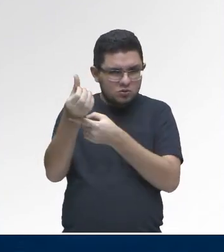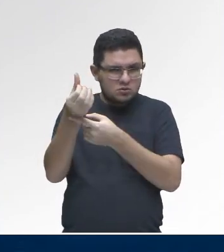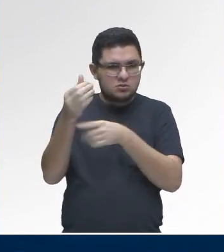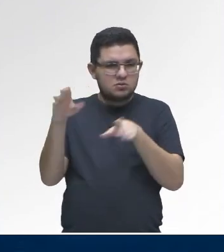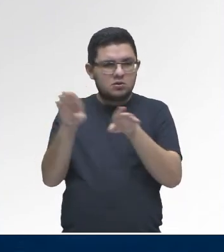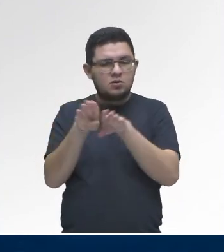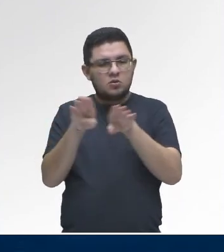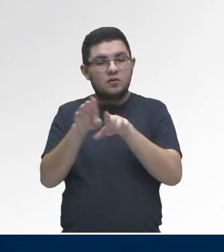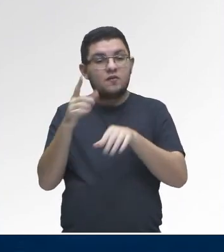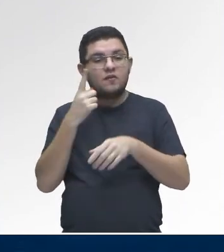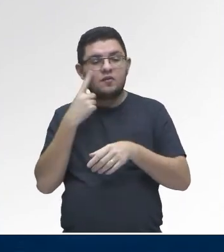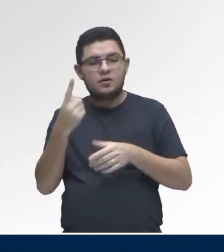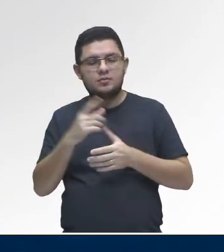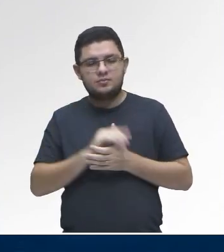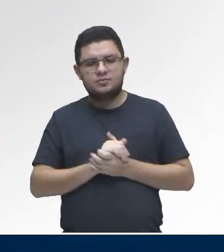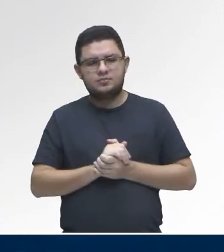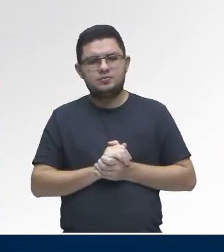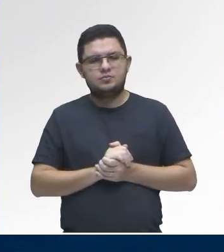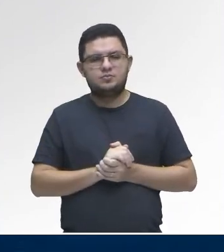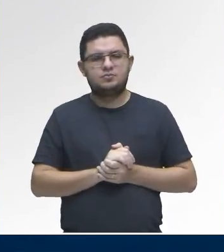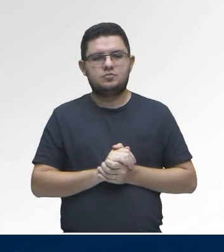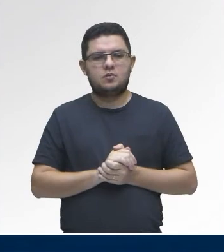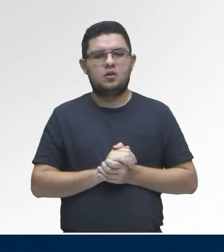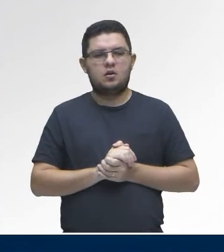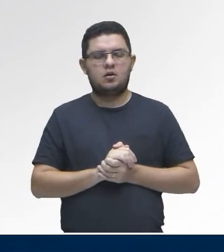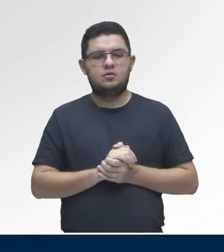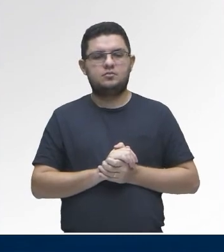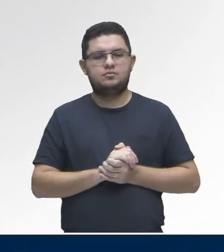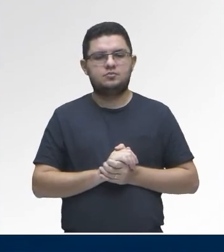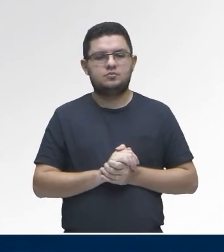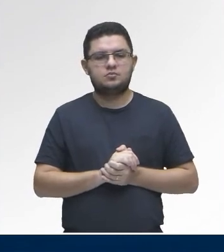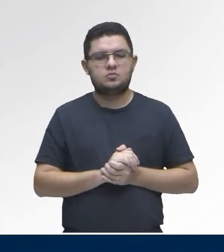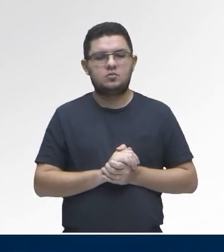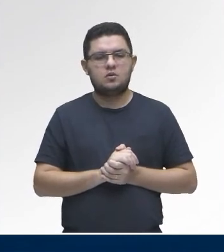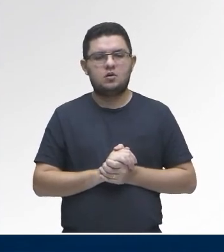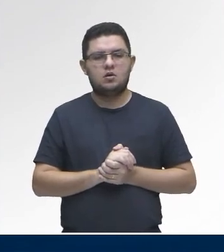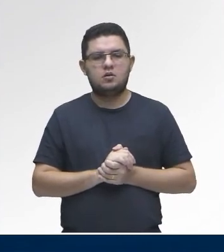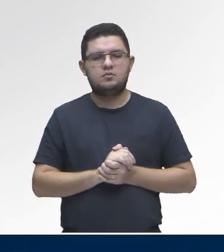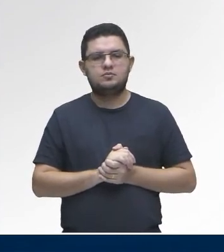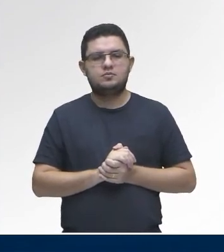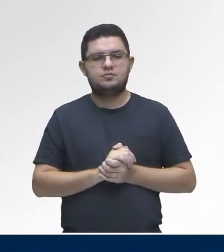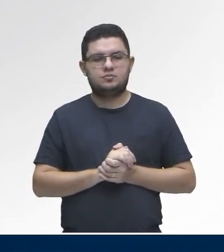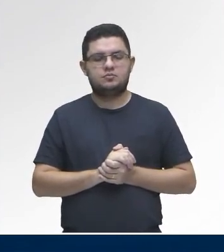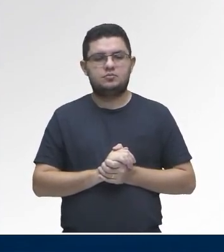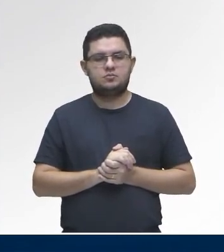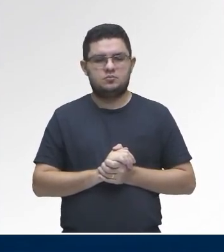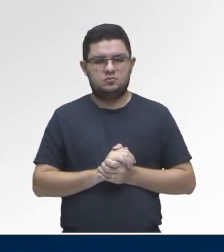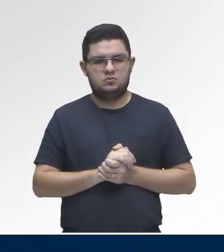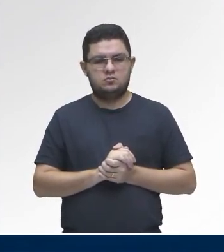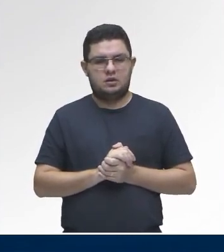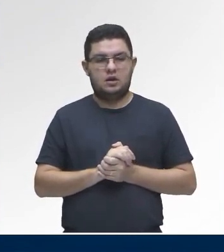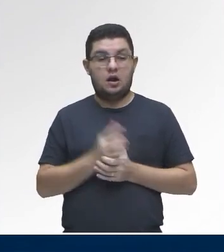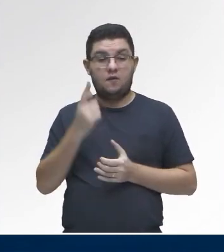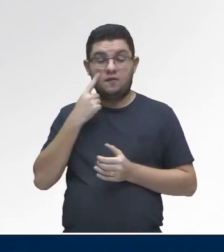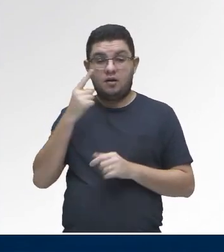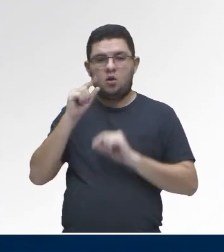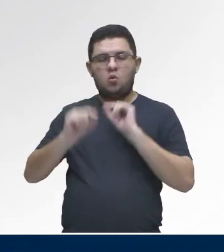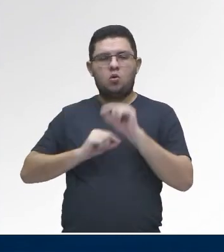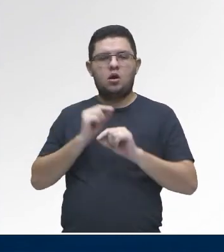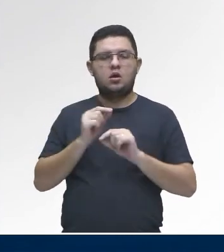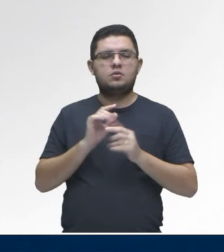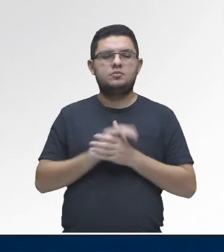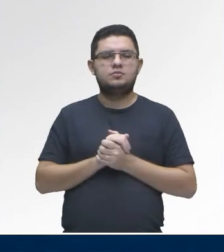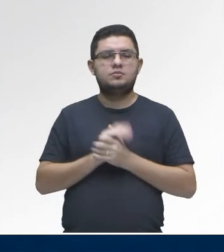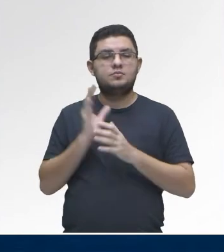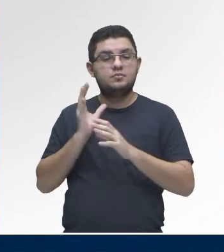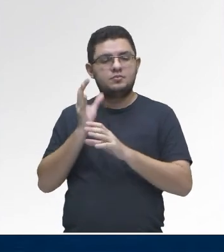vou colocar o 4, e depois que eu colocar o 4, eu vou fazer a conta e vou verificar se